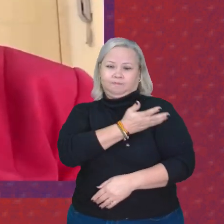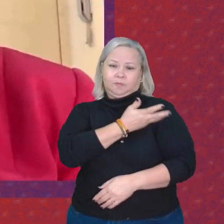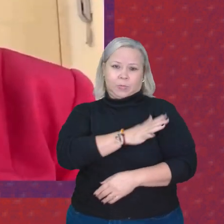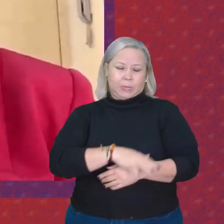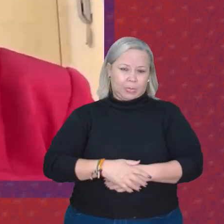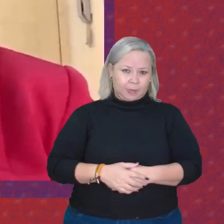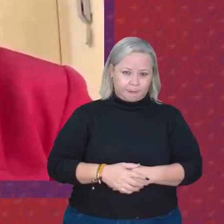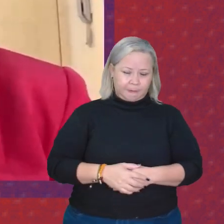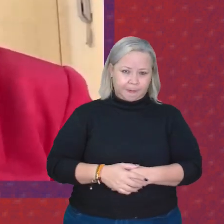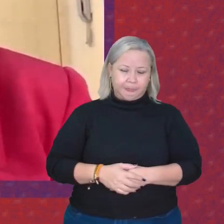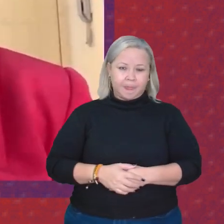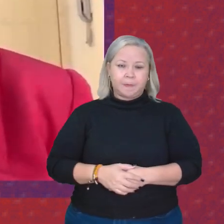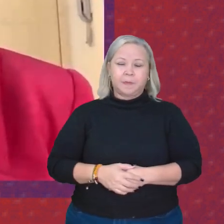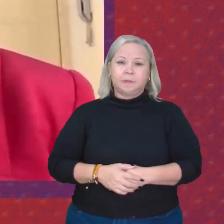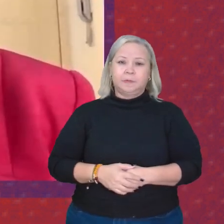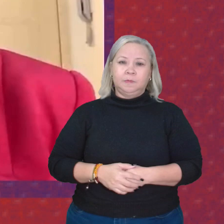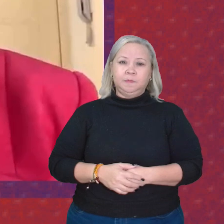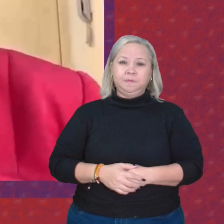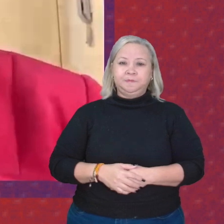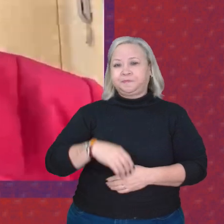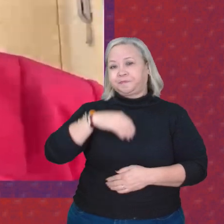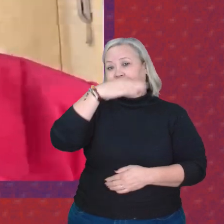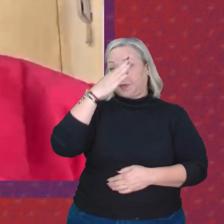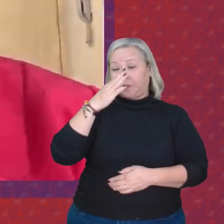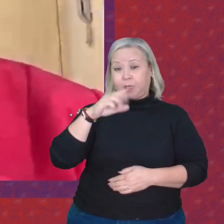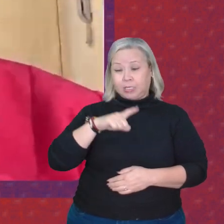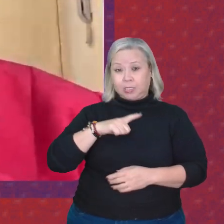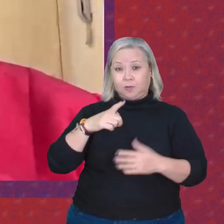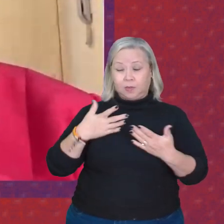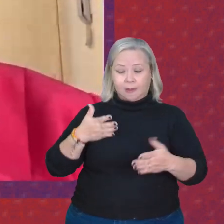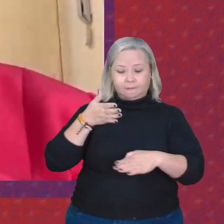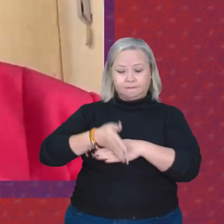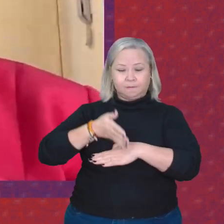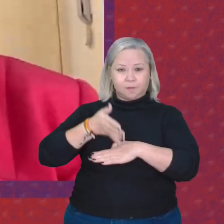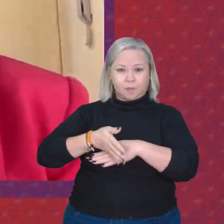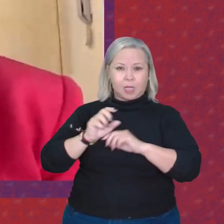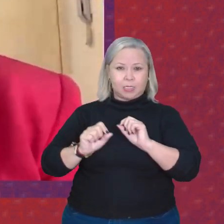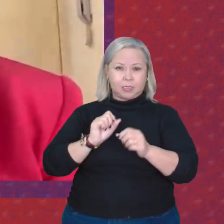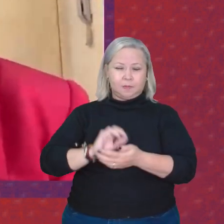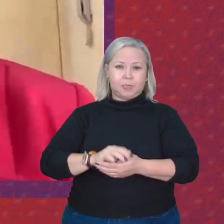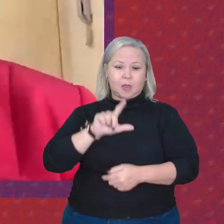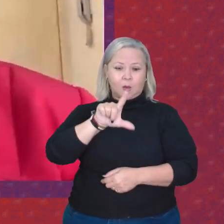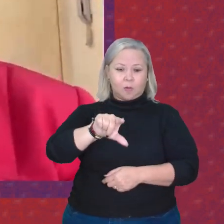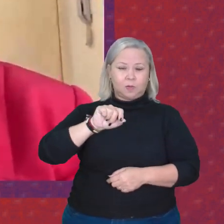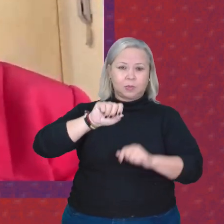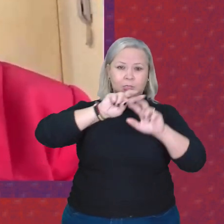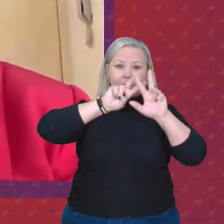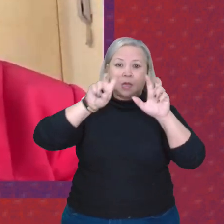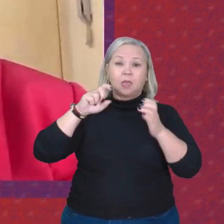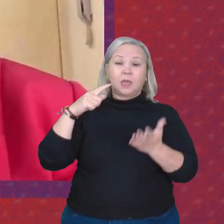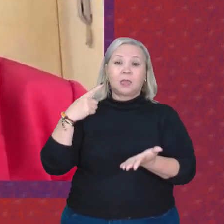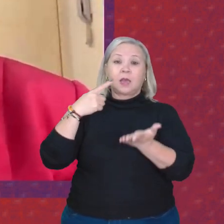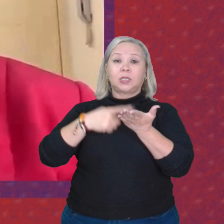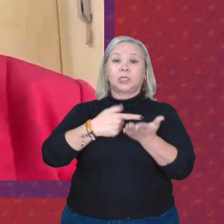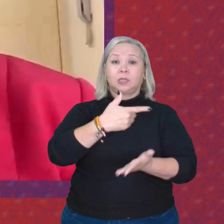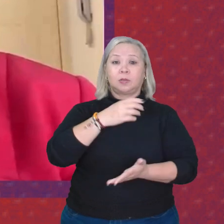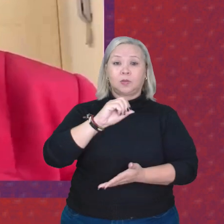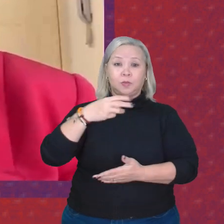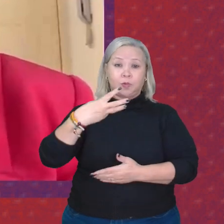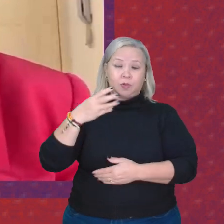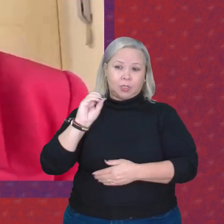né? E o Brasil teve uma participação destacada na Agenda 2030 da